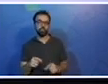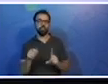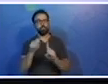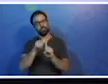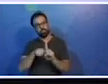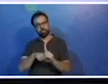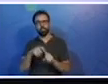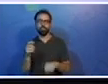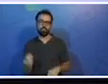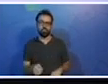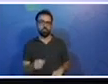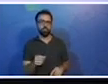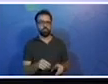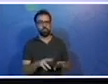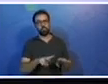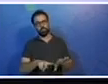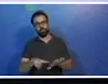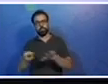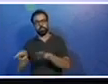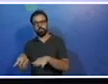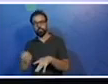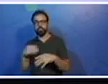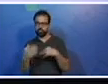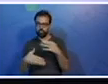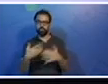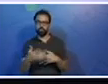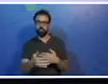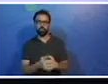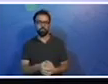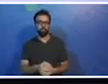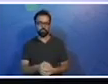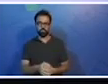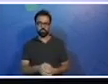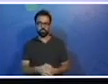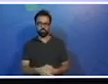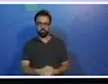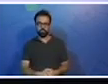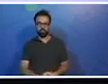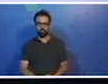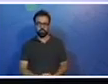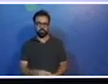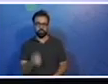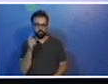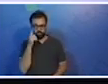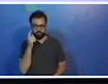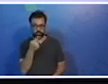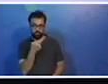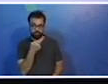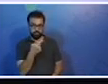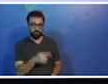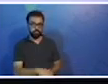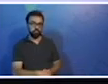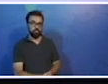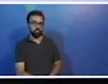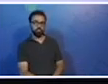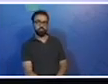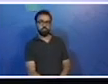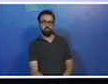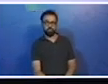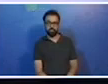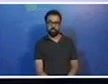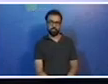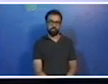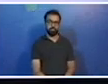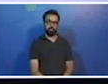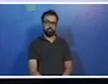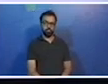no mês, a week, por semana, etc. Vocês estão vendo onde que o professor tá, né, galera? Depois fala assim, gente, o professor é louco, o professor